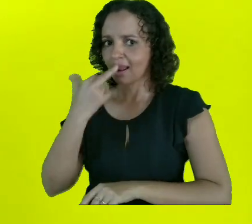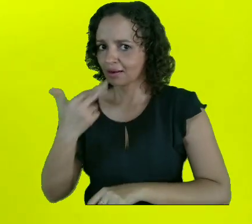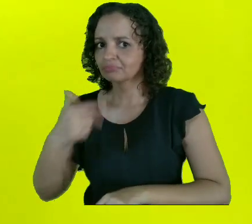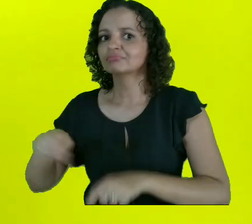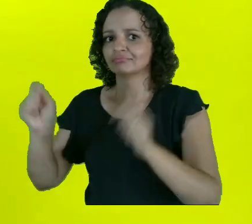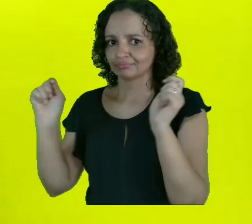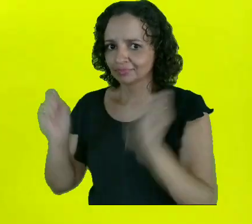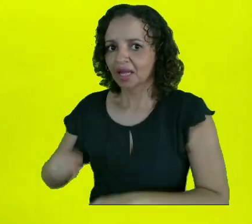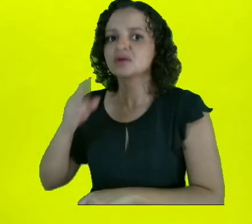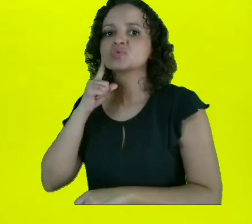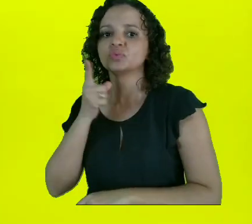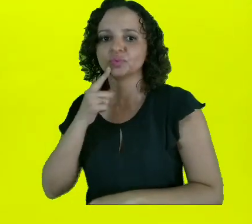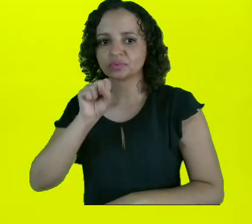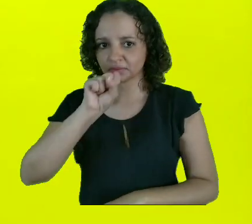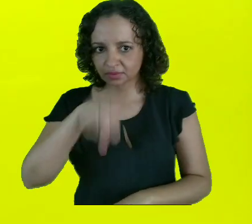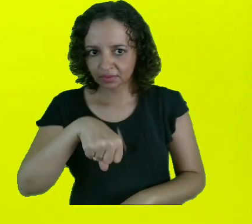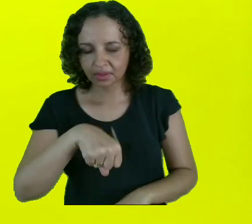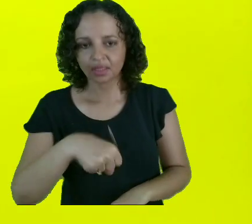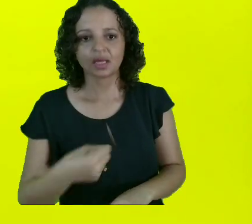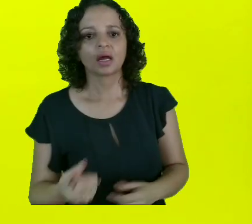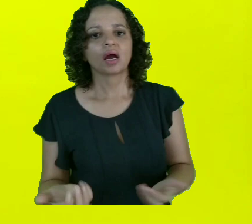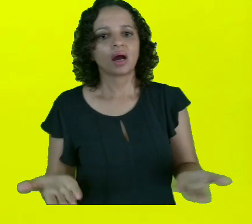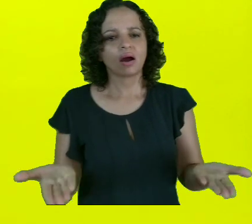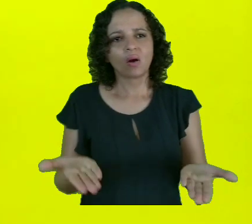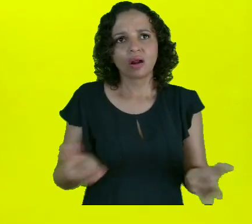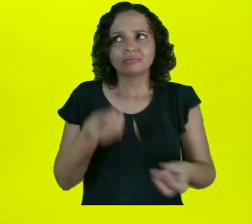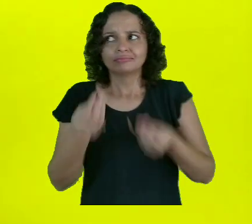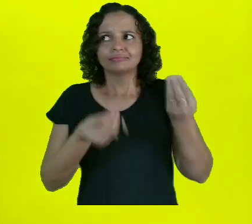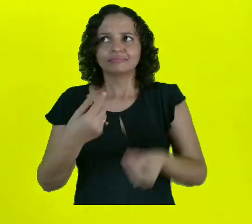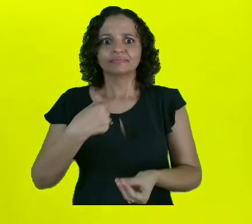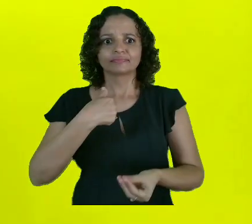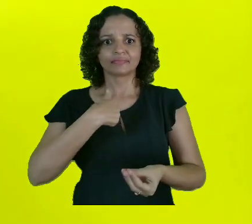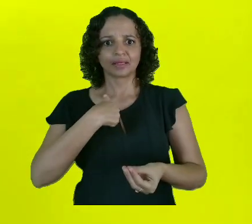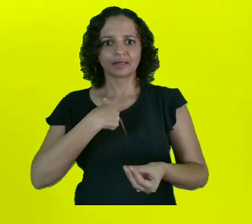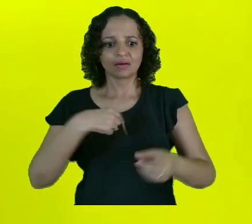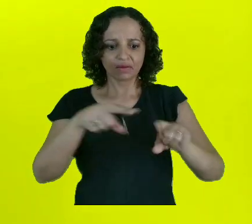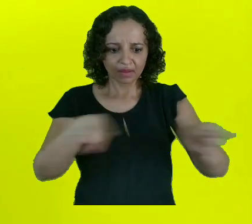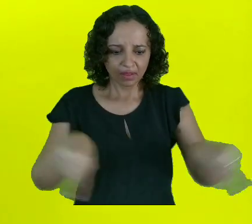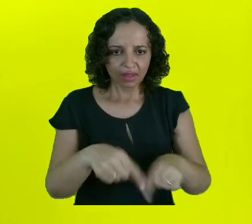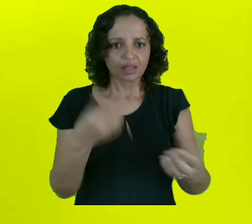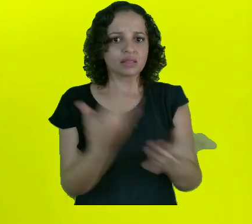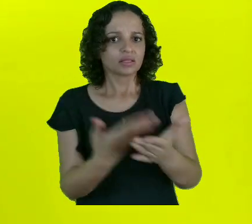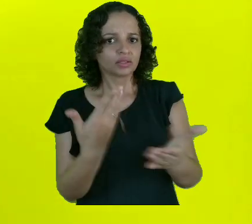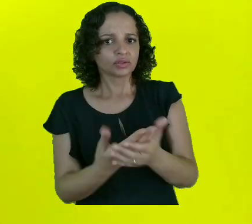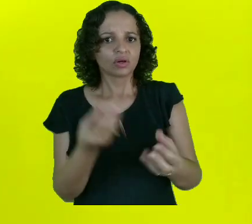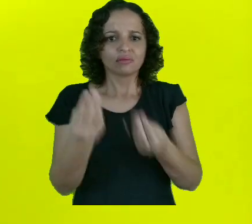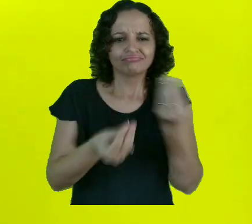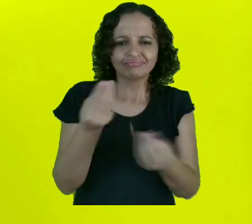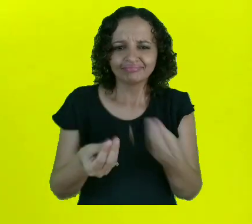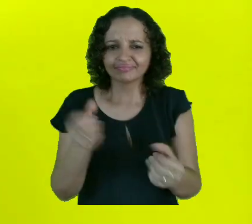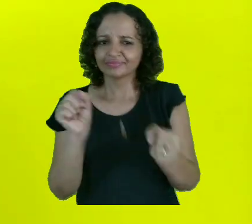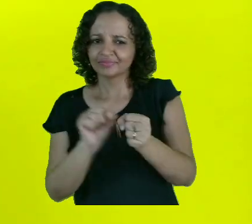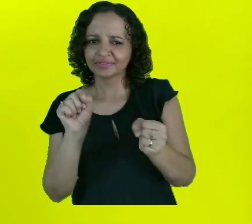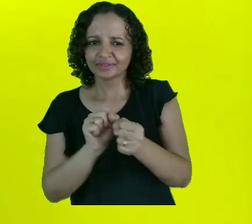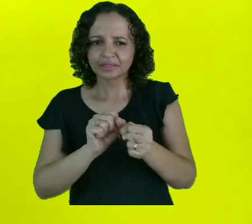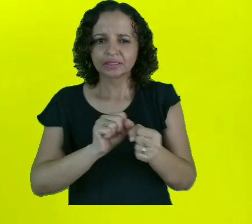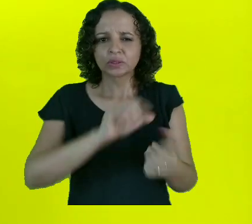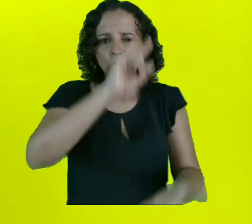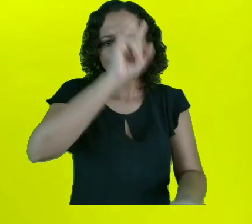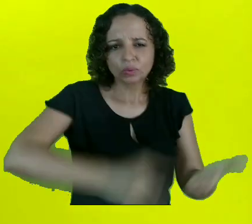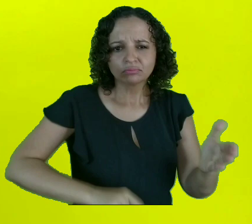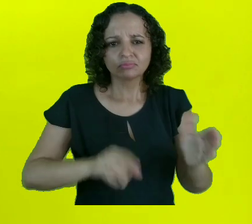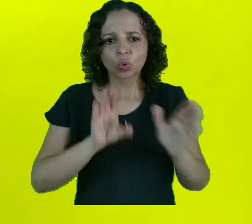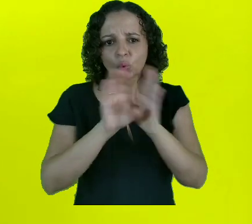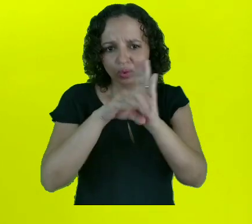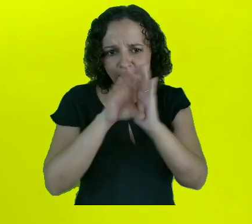Então, como eu vou fazer lá na minha sala de aula para poder adaptar o currículo